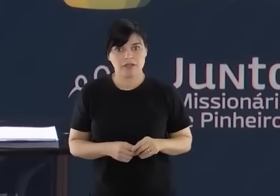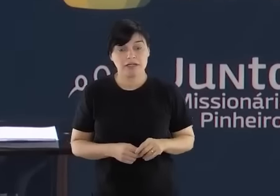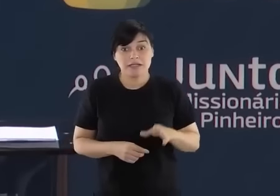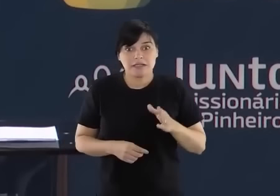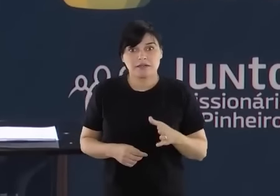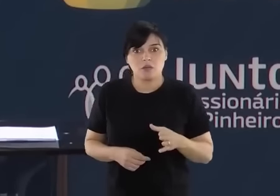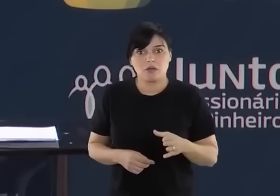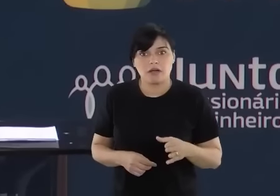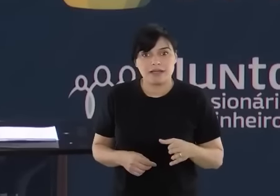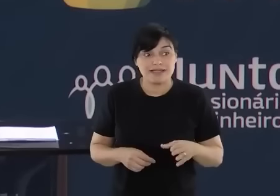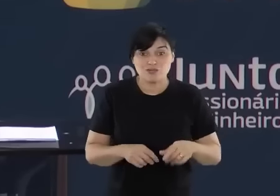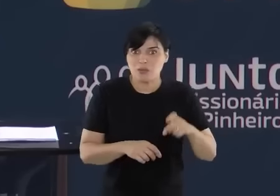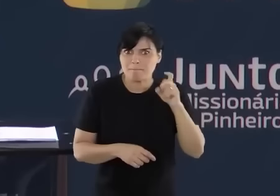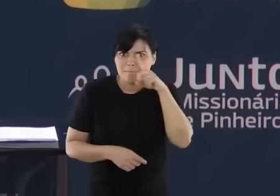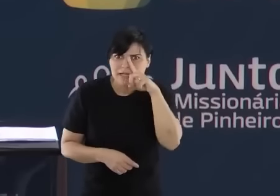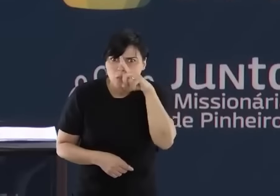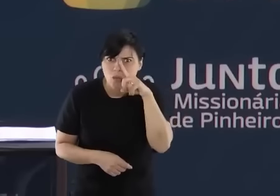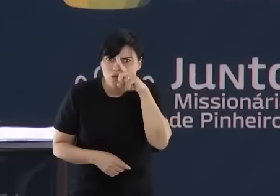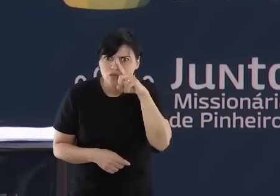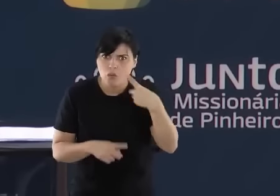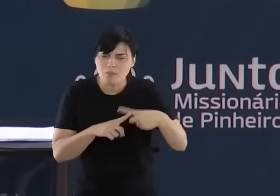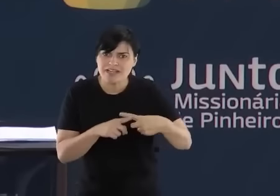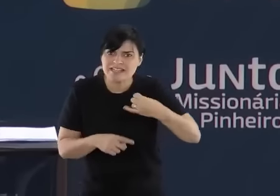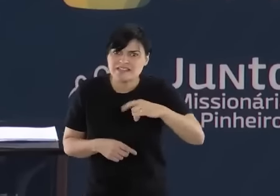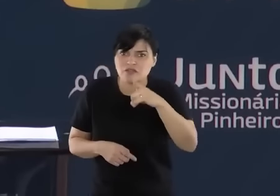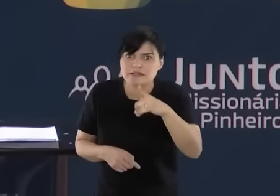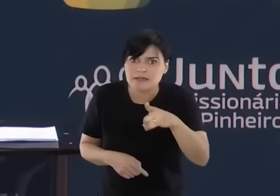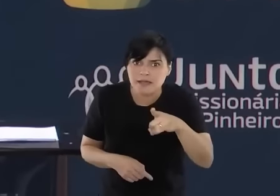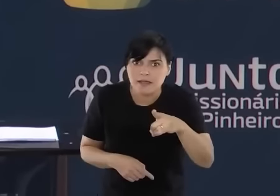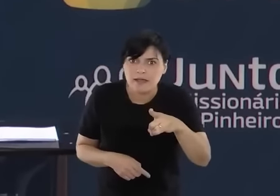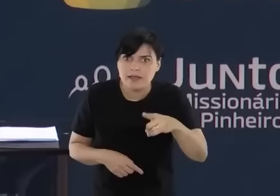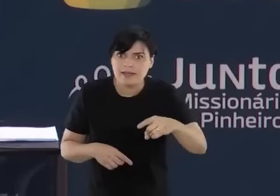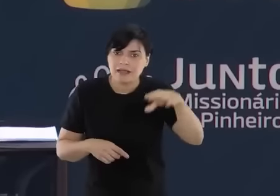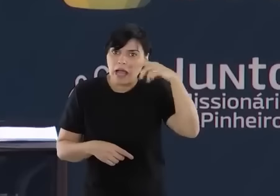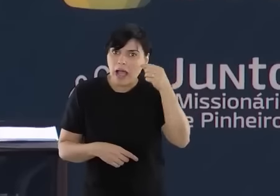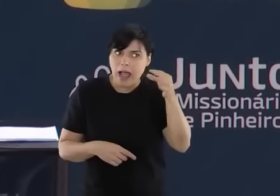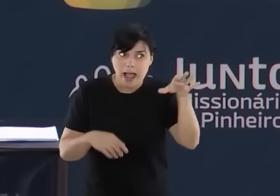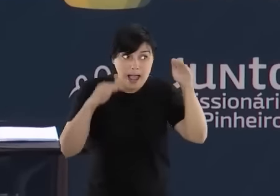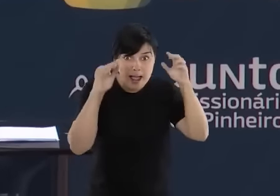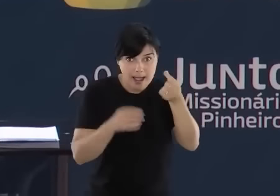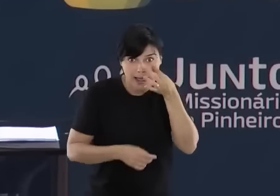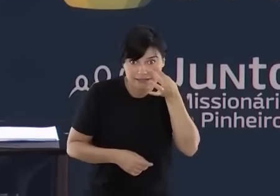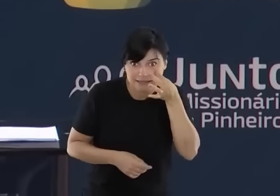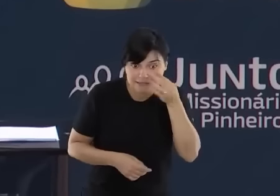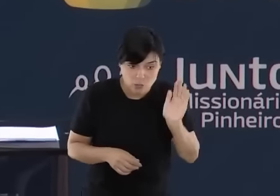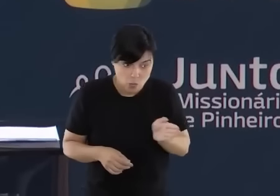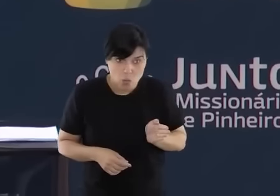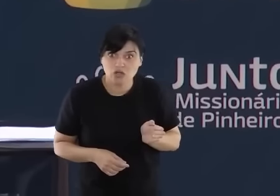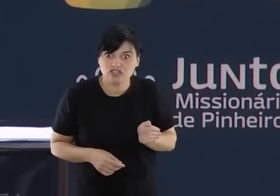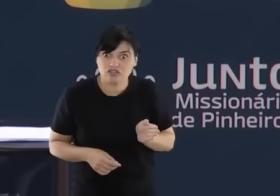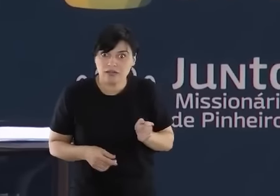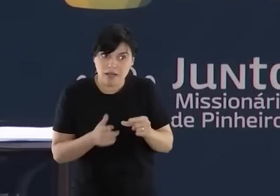Deus não endou o seu coração porque amanhã pode ser tarde demais segundo porque não é você que determina a hora que